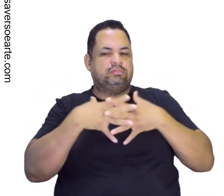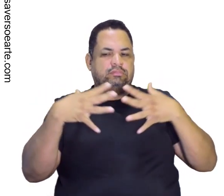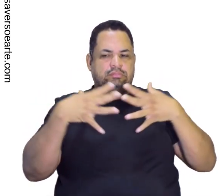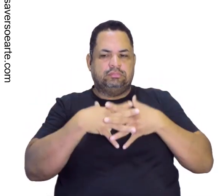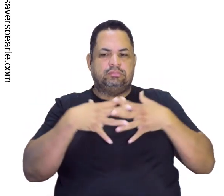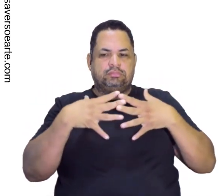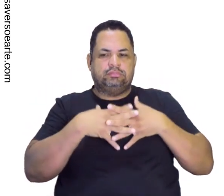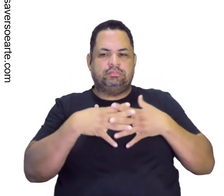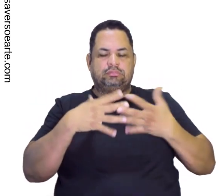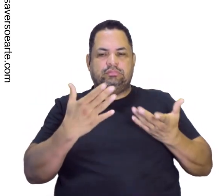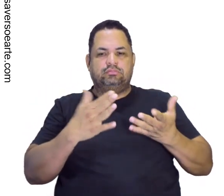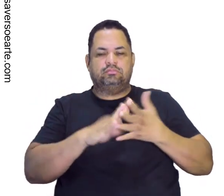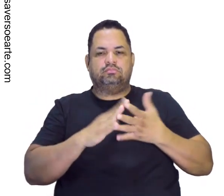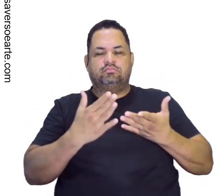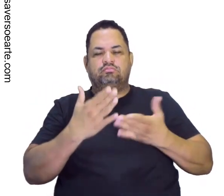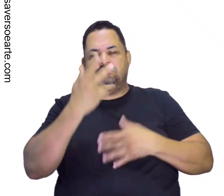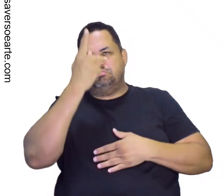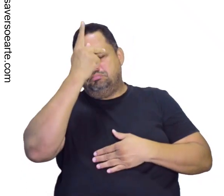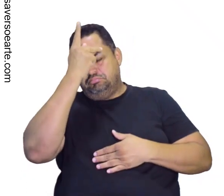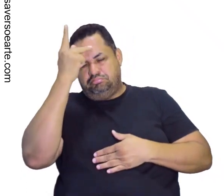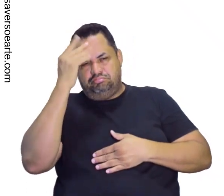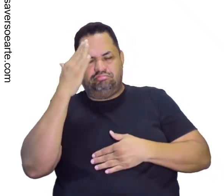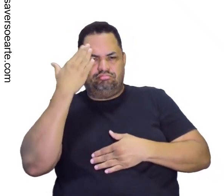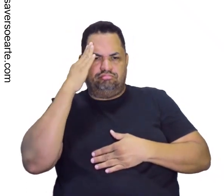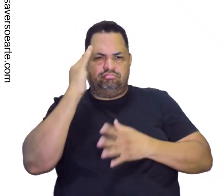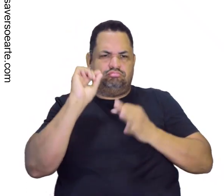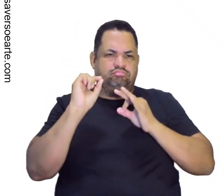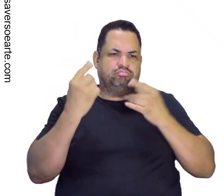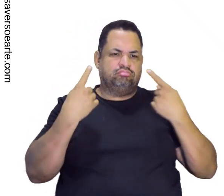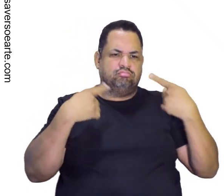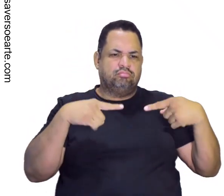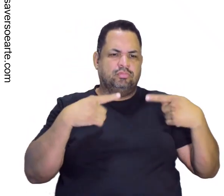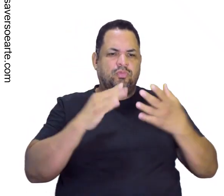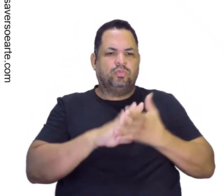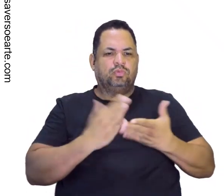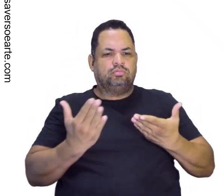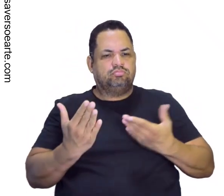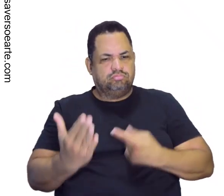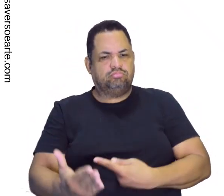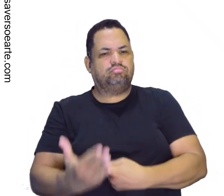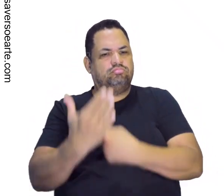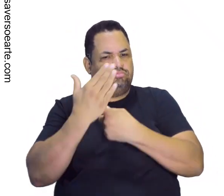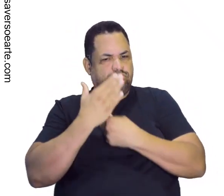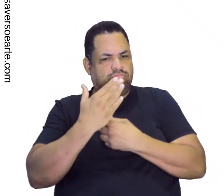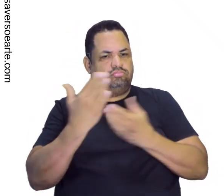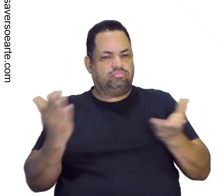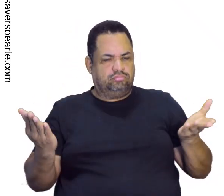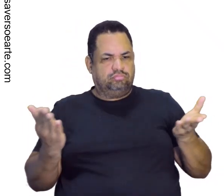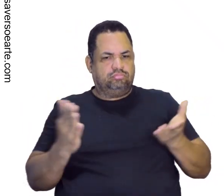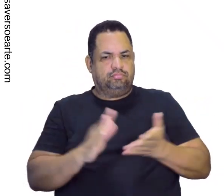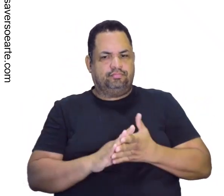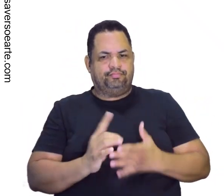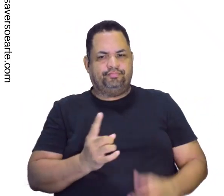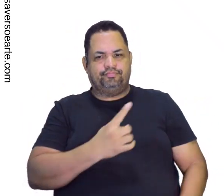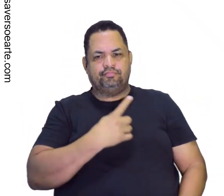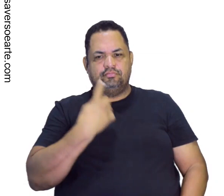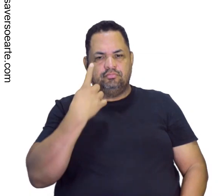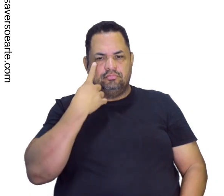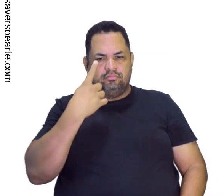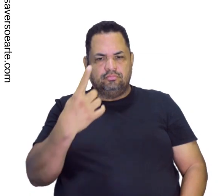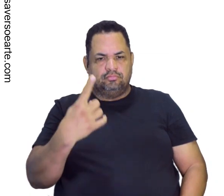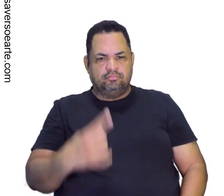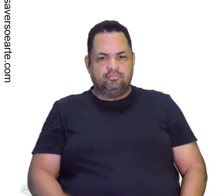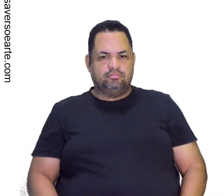confusão pessoas não entenderam umas ficaram contra Outras ficaram a favor foi um a E aí nós vamos ver